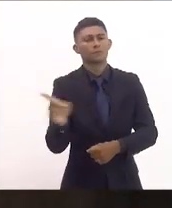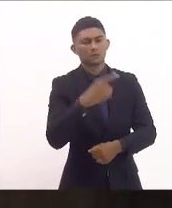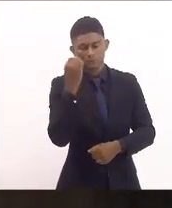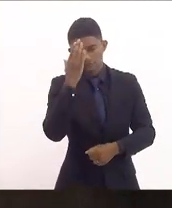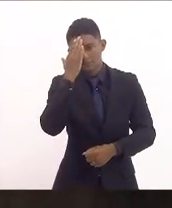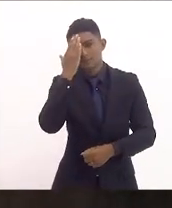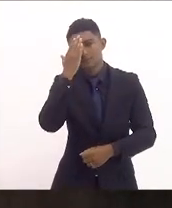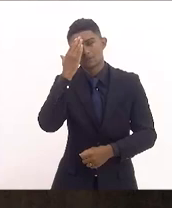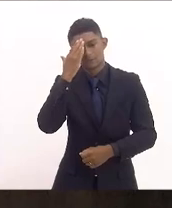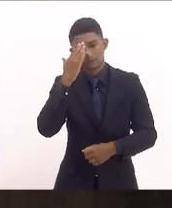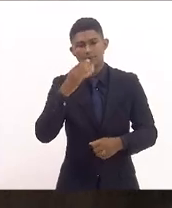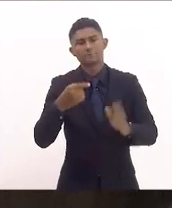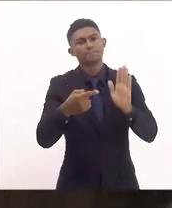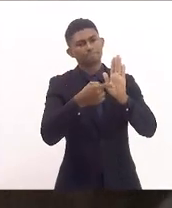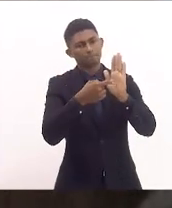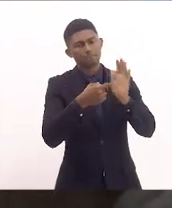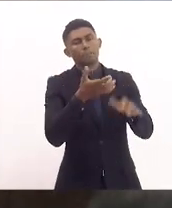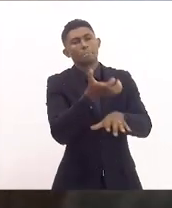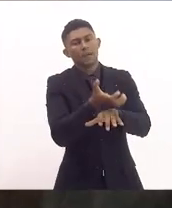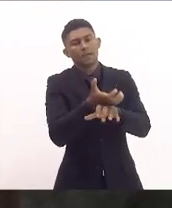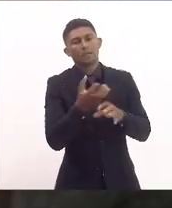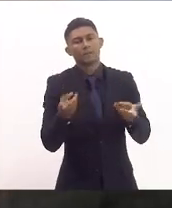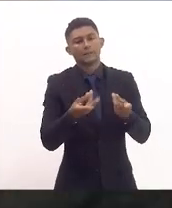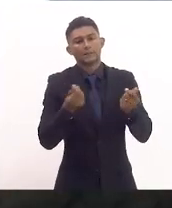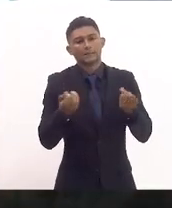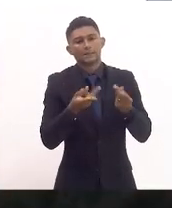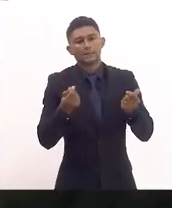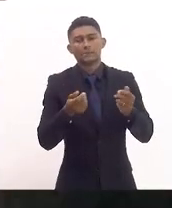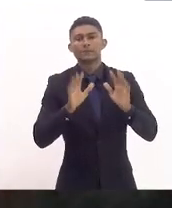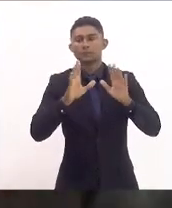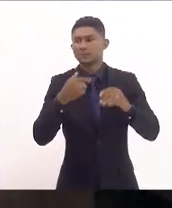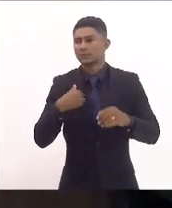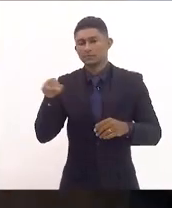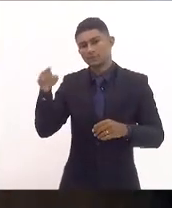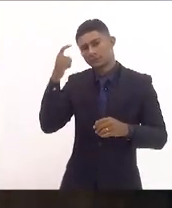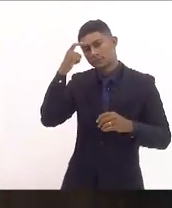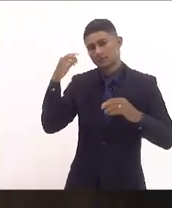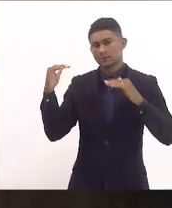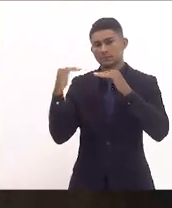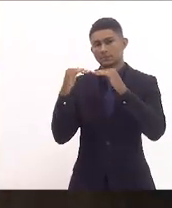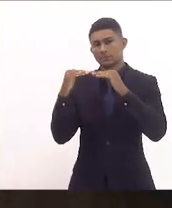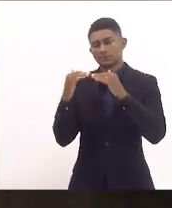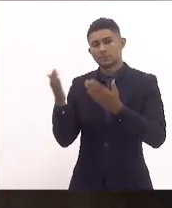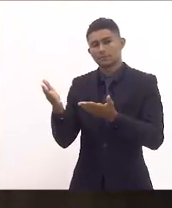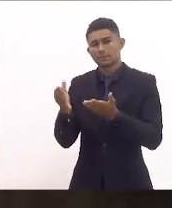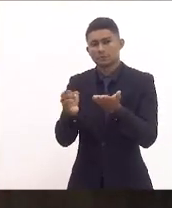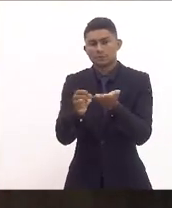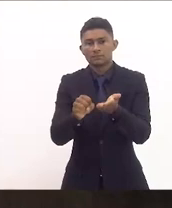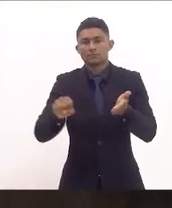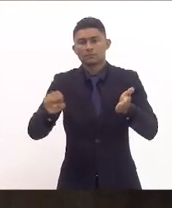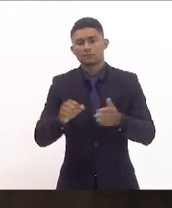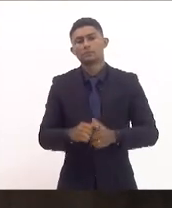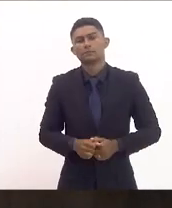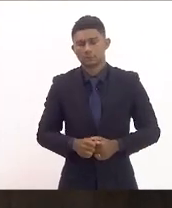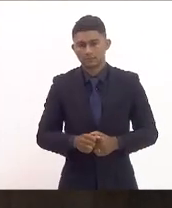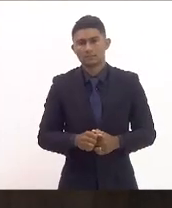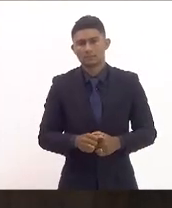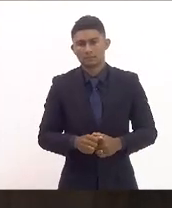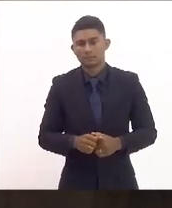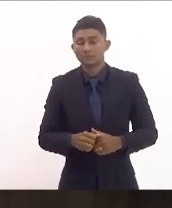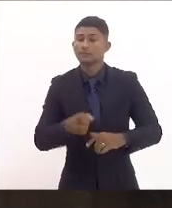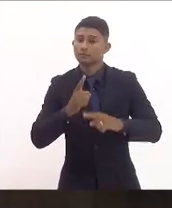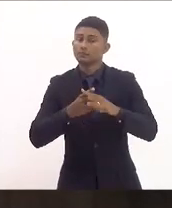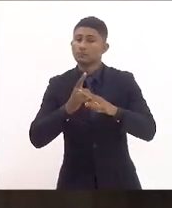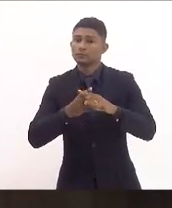matéria muito sensível mas eu estou de acordo aqui com o Deputado Samuel Malafaia onde Talvez